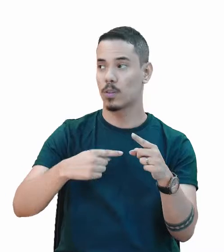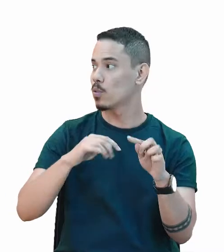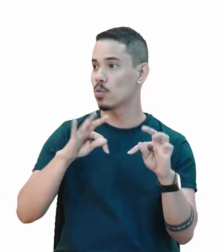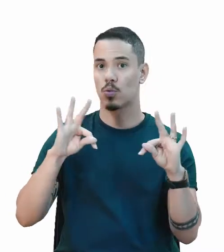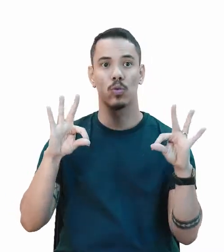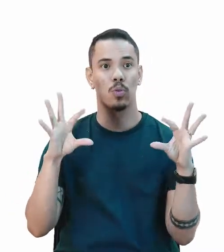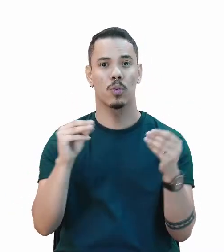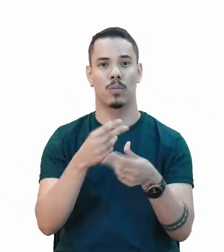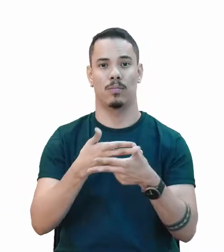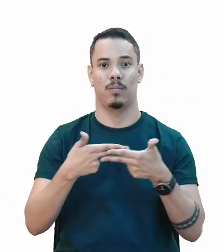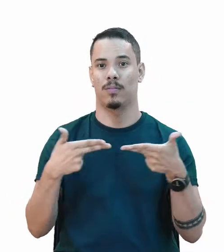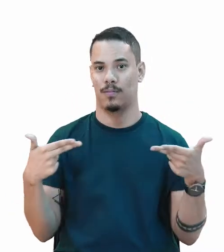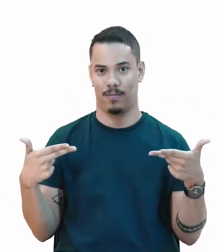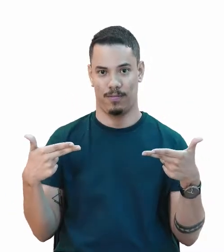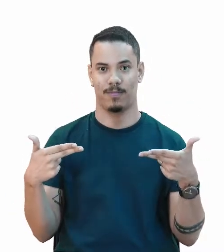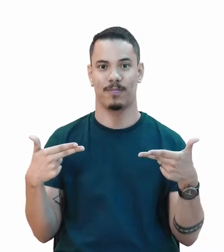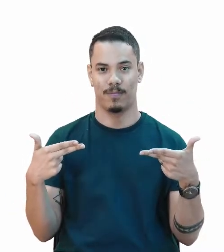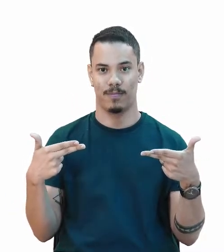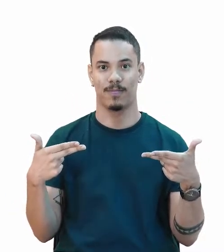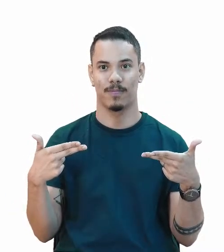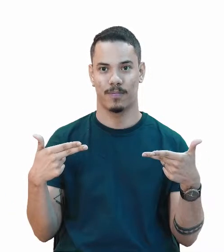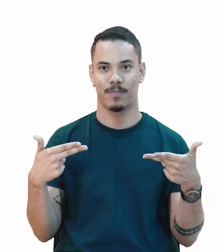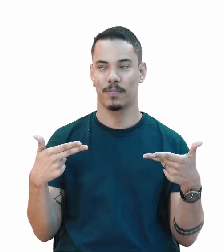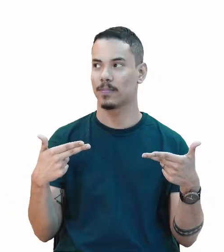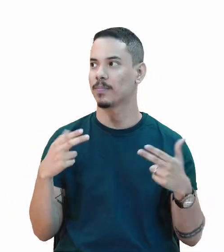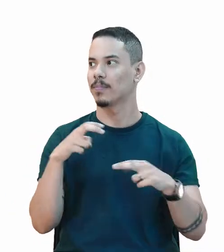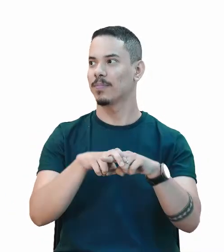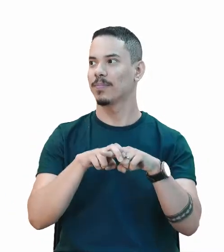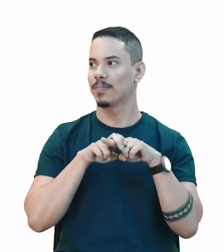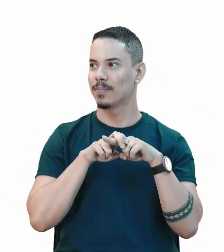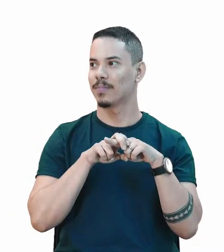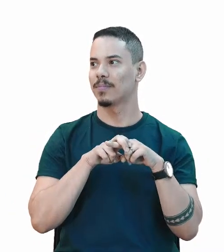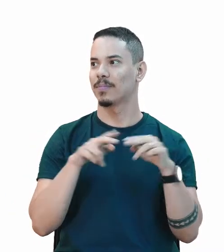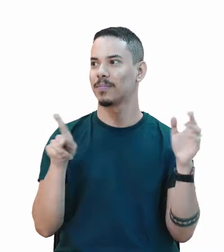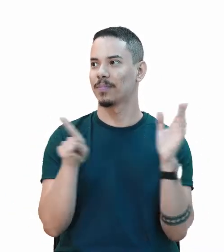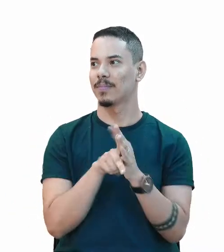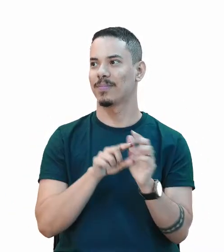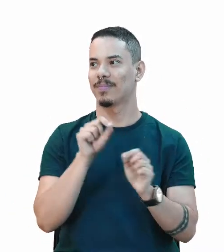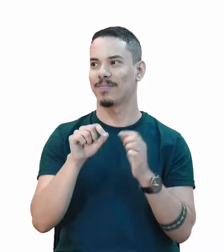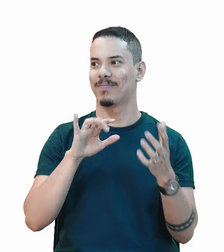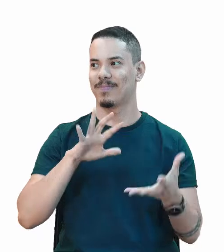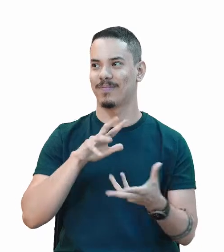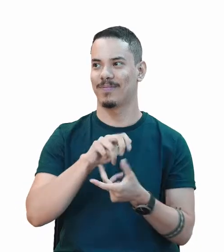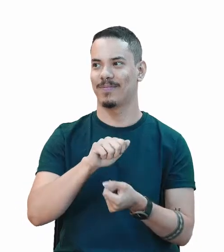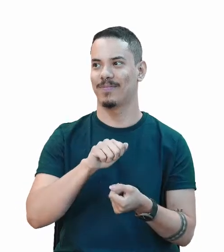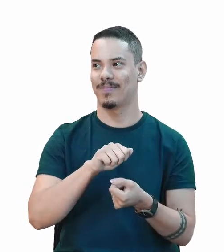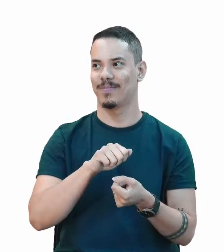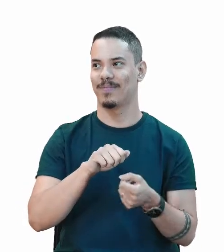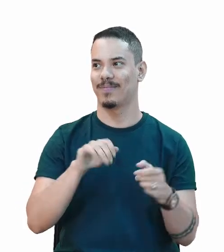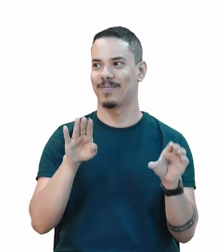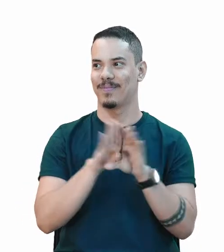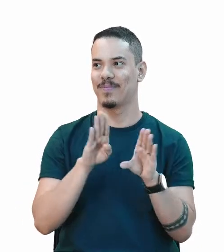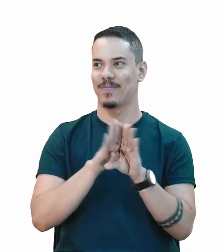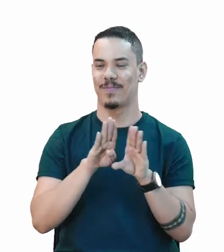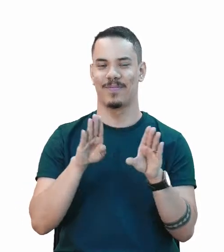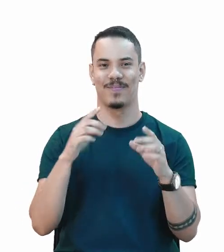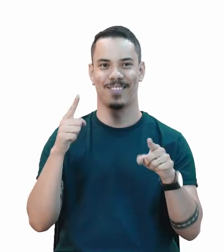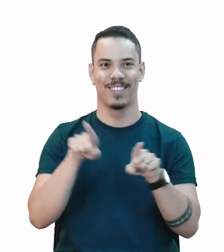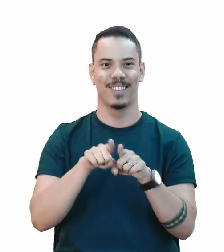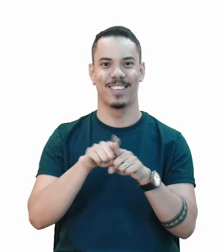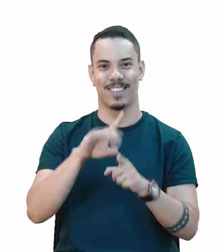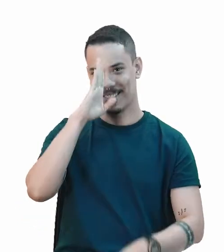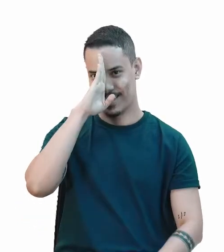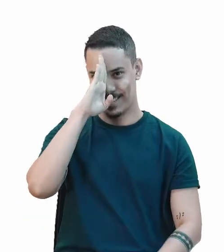as coisas. Pessoal, quando a gente fala a racionalidade do mundo, se funda numa atividade, e essa